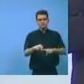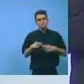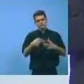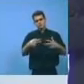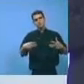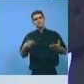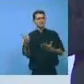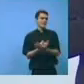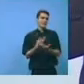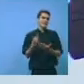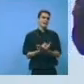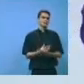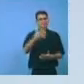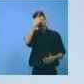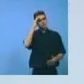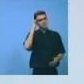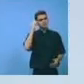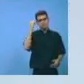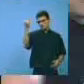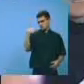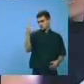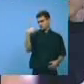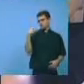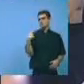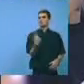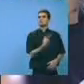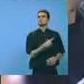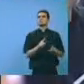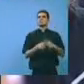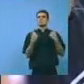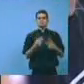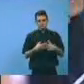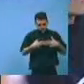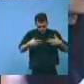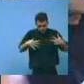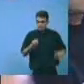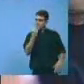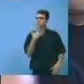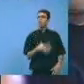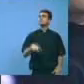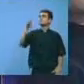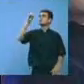Rapaz, eu gostava tanto que a pessoa judei, tanto, é, tanto, tanto. Agora só vi a hora que a gente mais me ensinou.